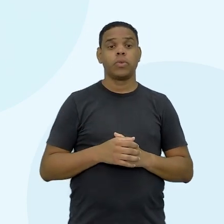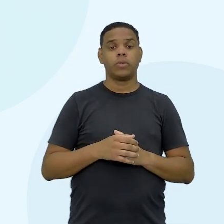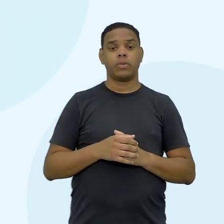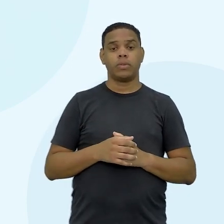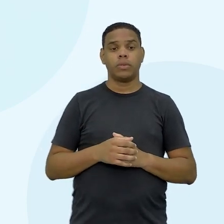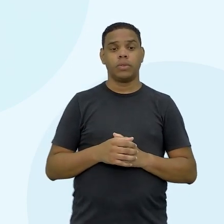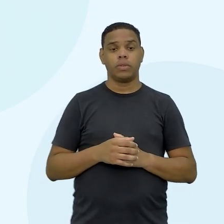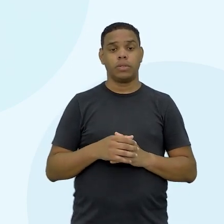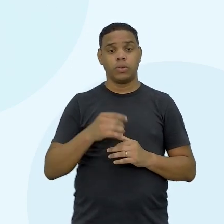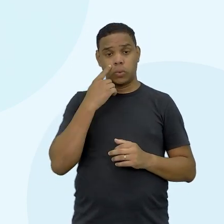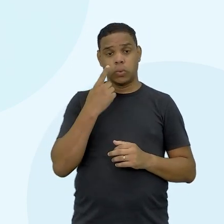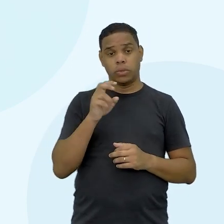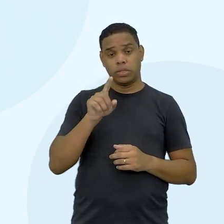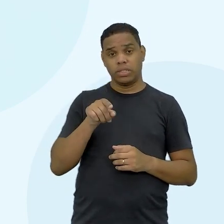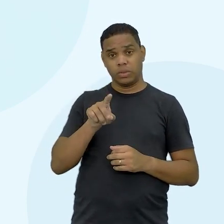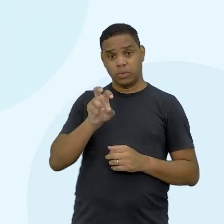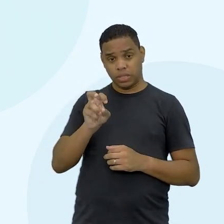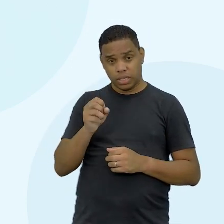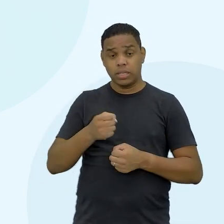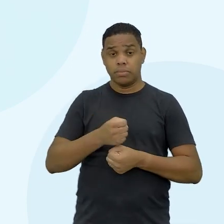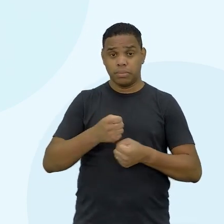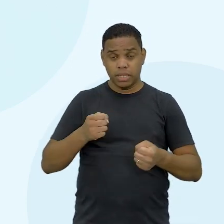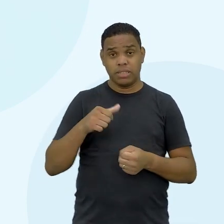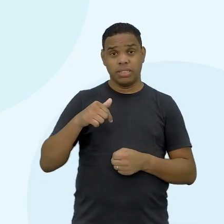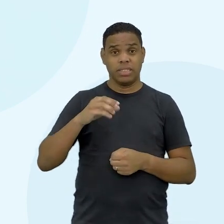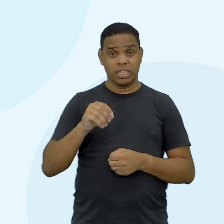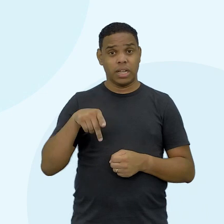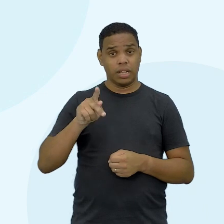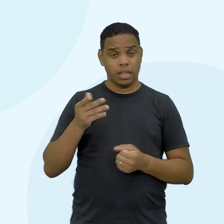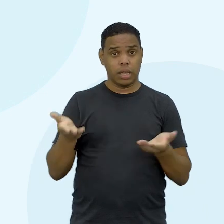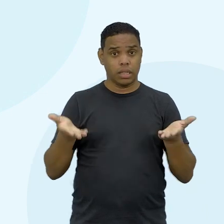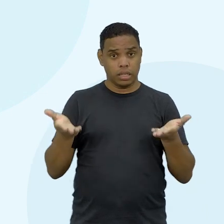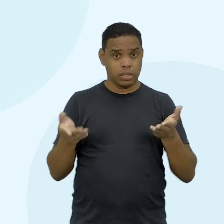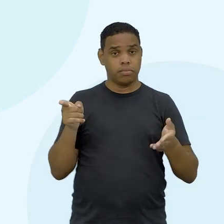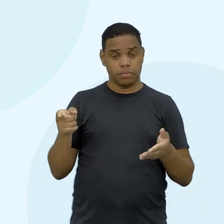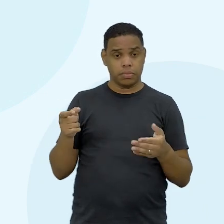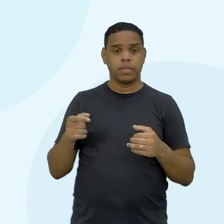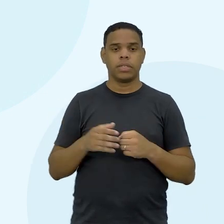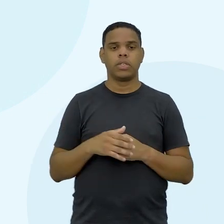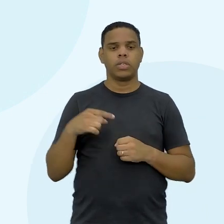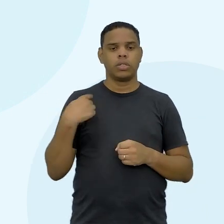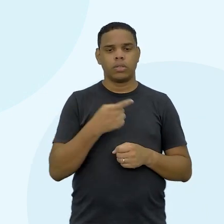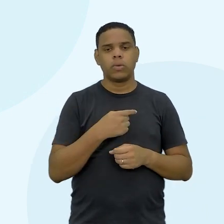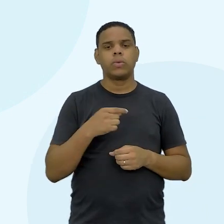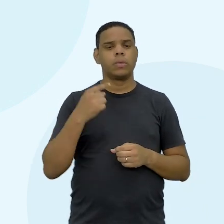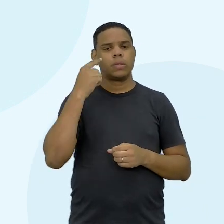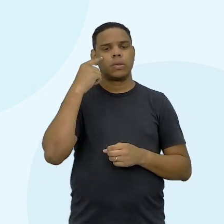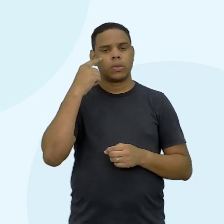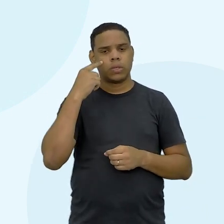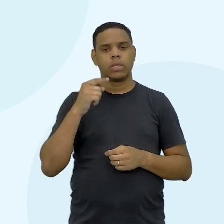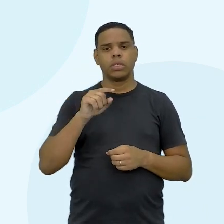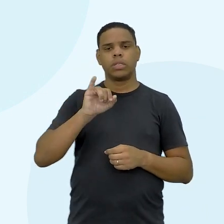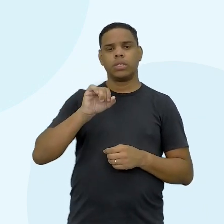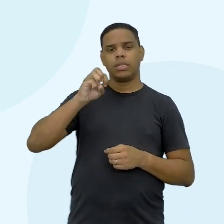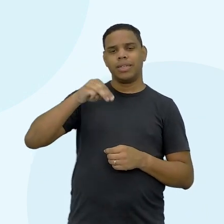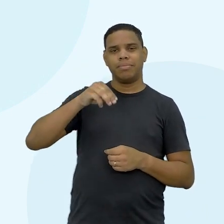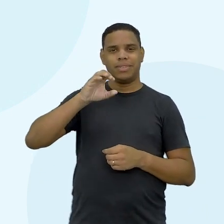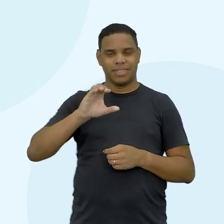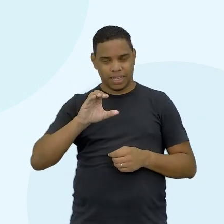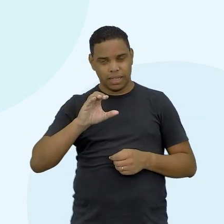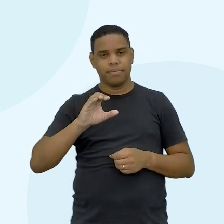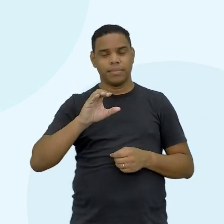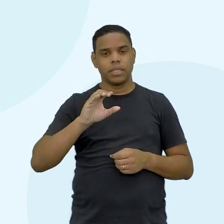em torno aí de 70 quilos. Então, uma outra coisa que a gente precisa ressaltar é a questão do IMC, né, que é